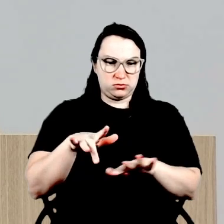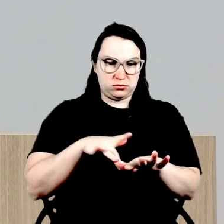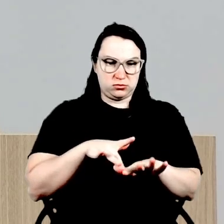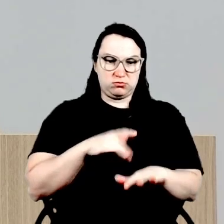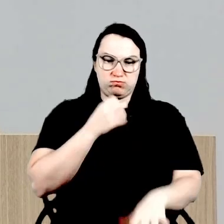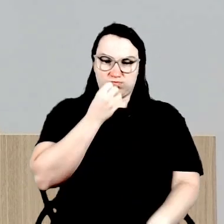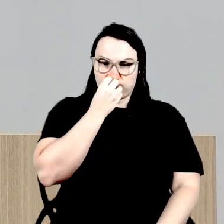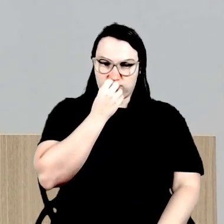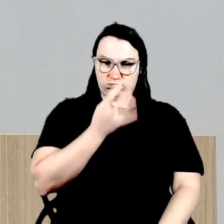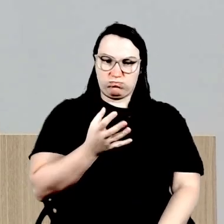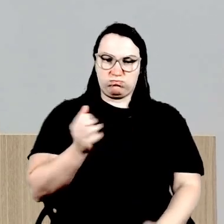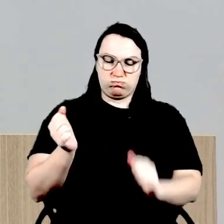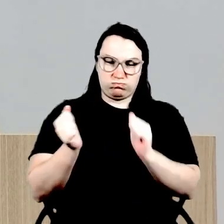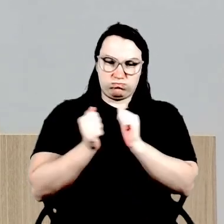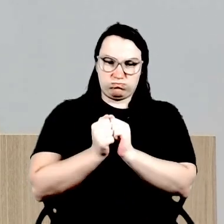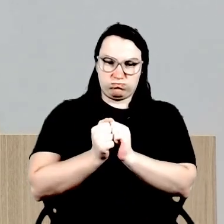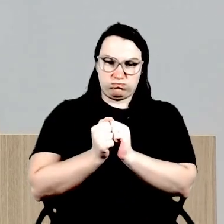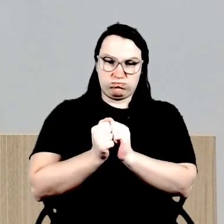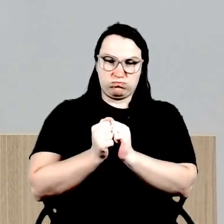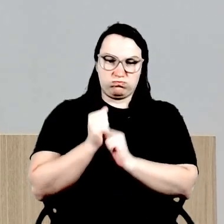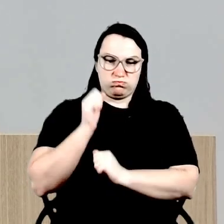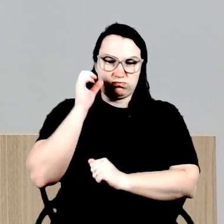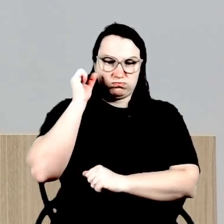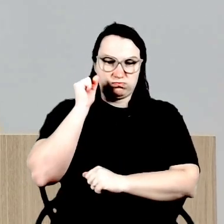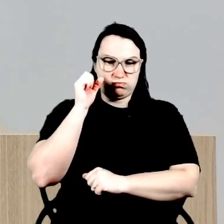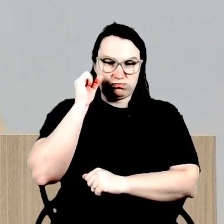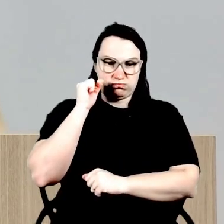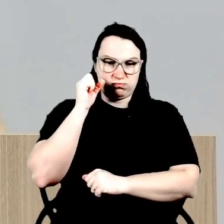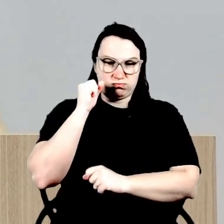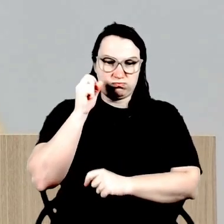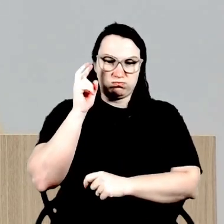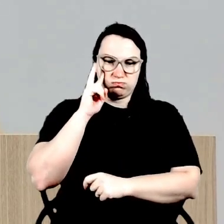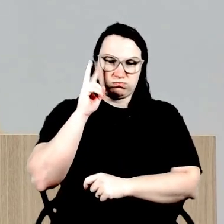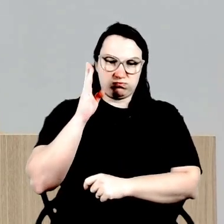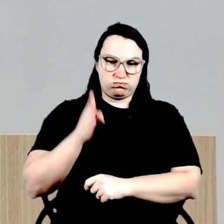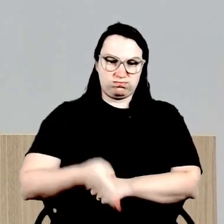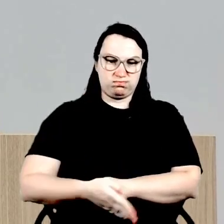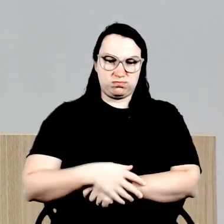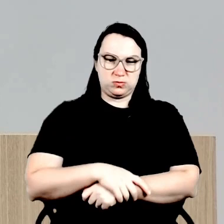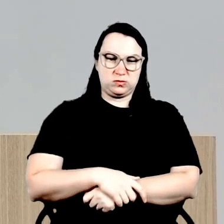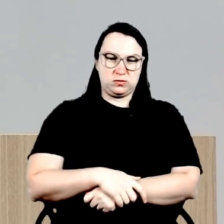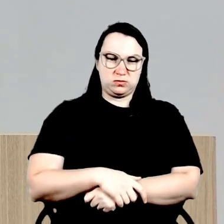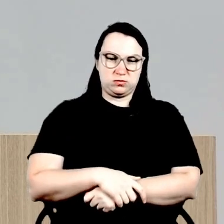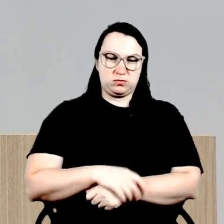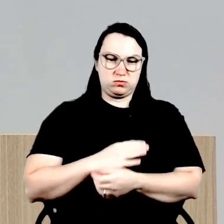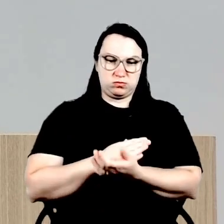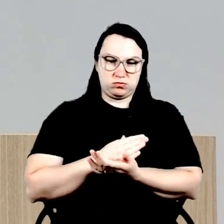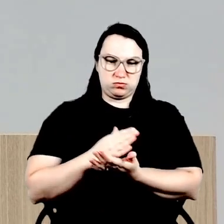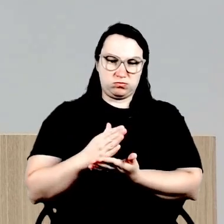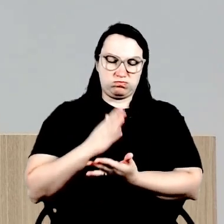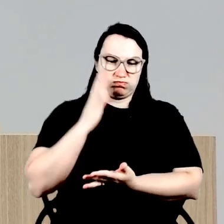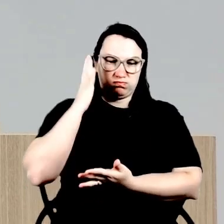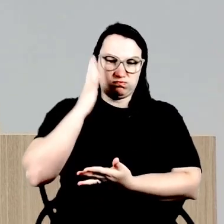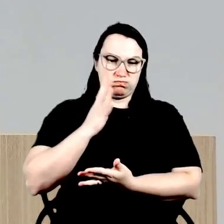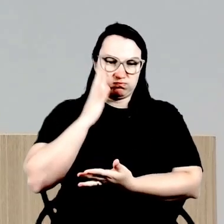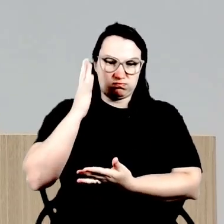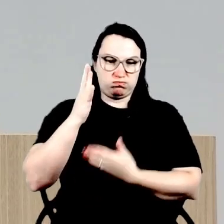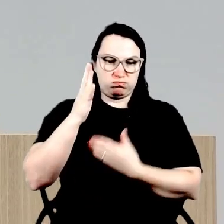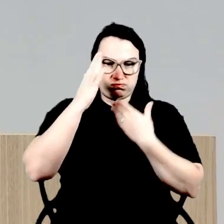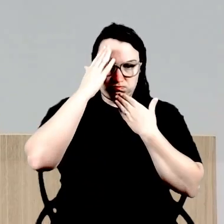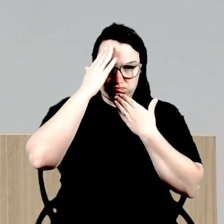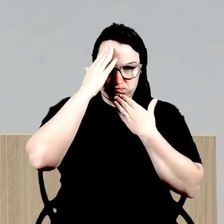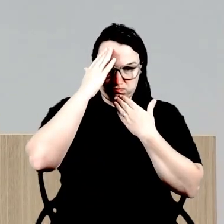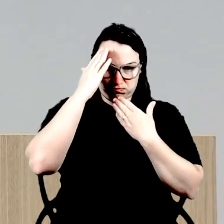ter vocês nos ouvindo toda segunda-feira. Inicio a minha fala, então, agradecendo